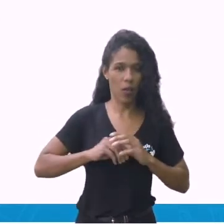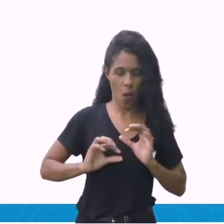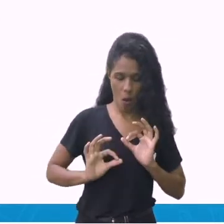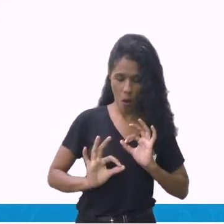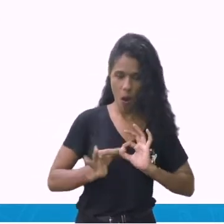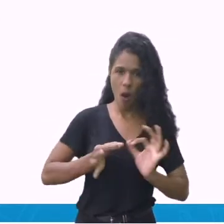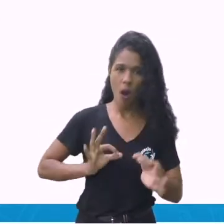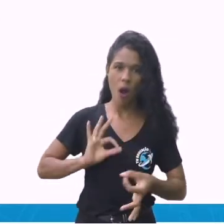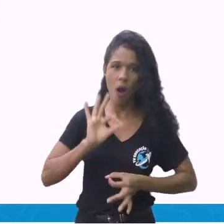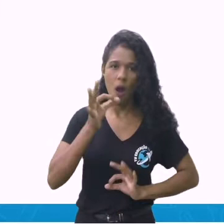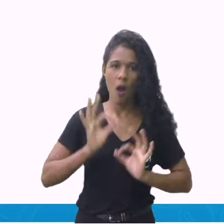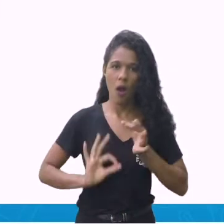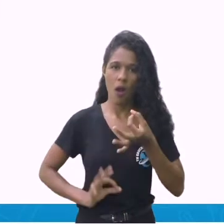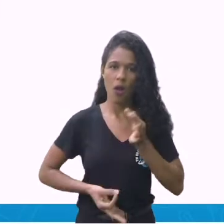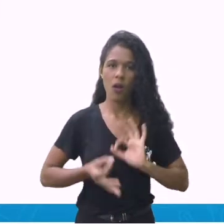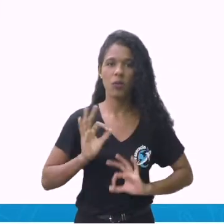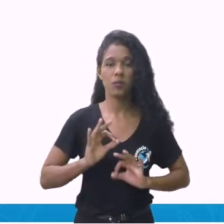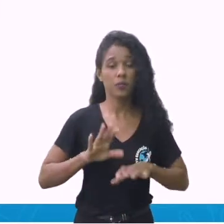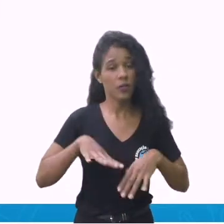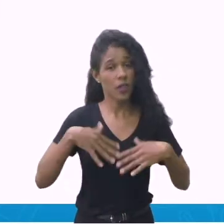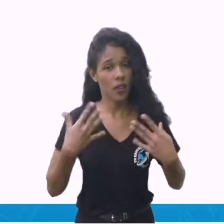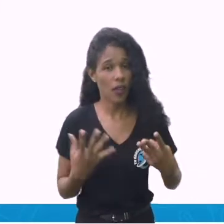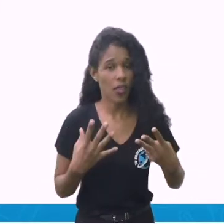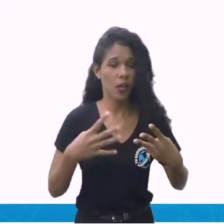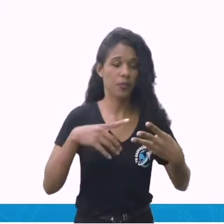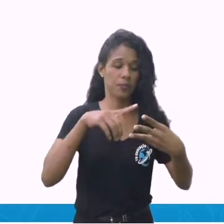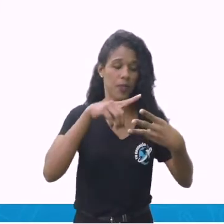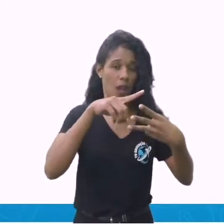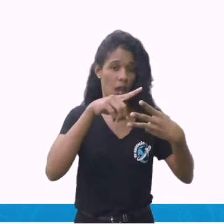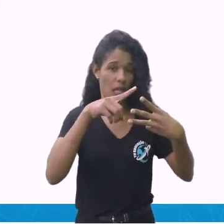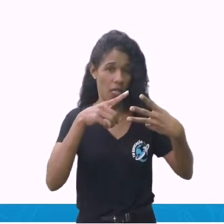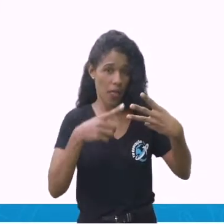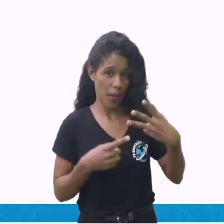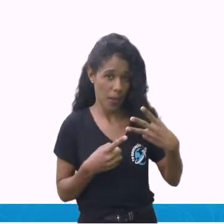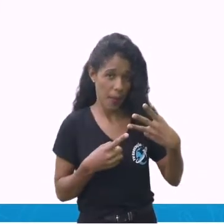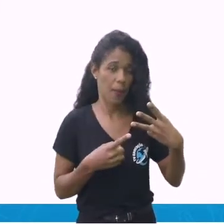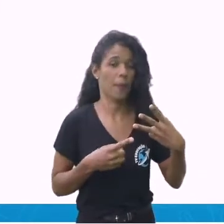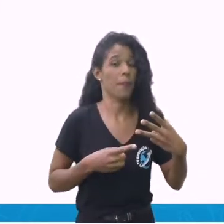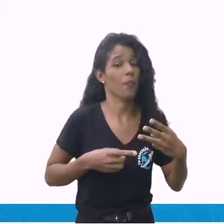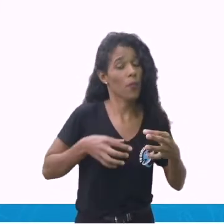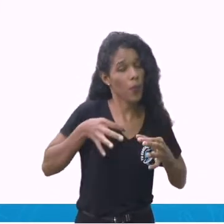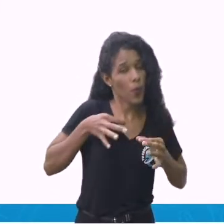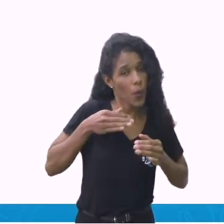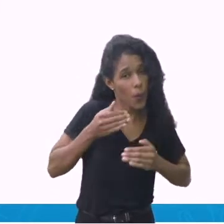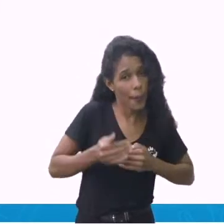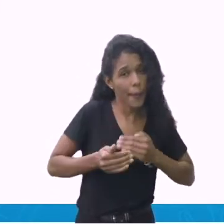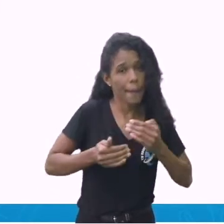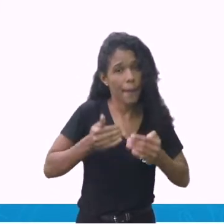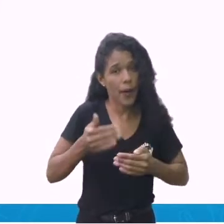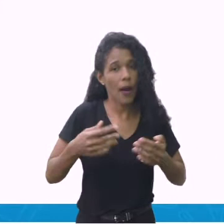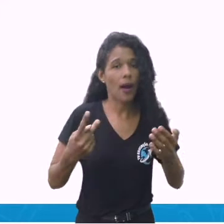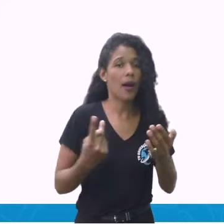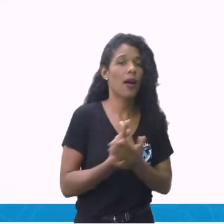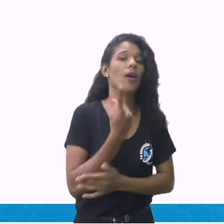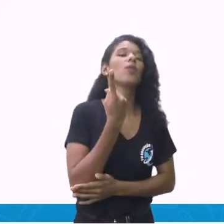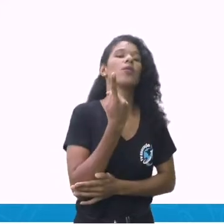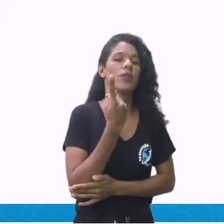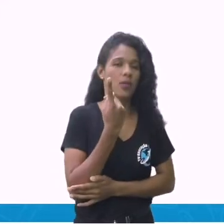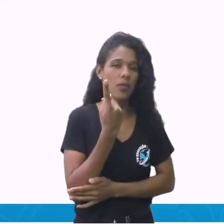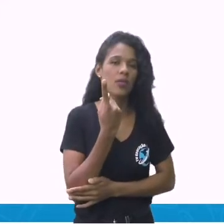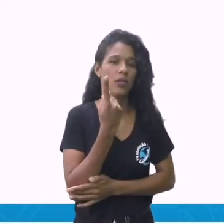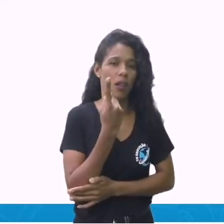Então, todos esses três processos, esses três passos aí, eles acontecem